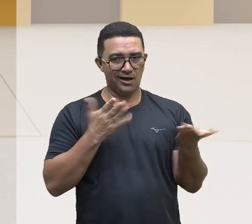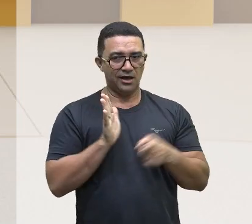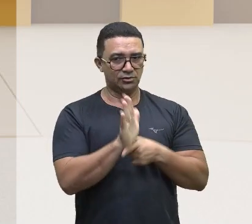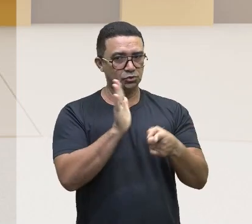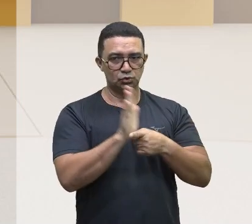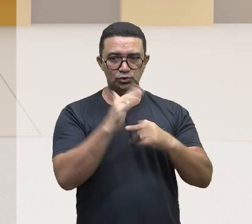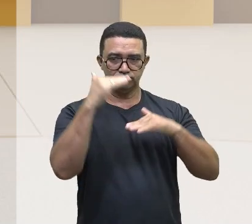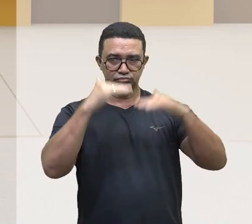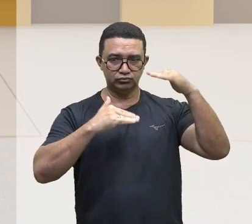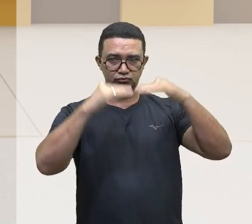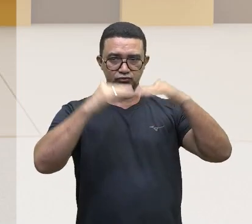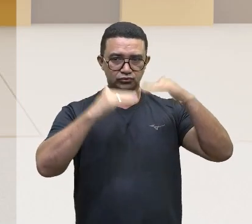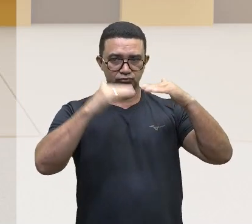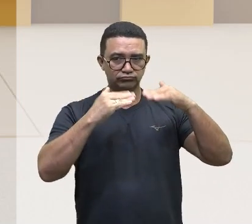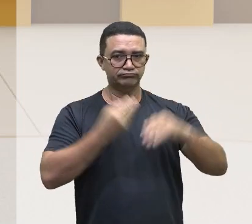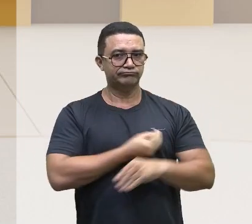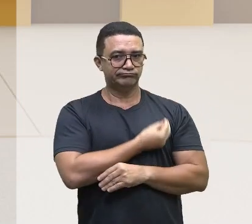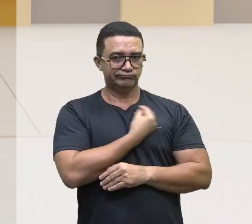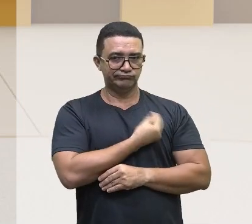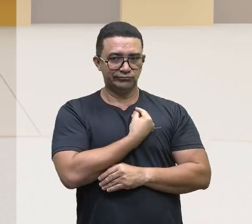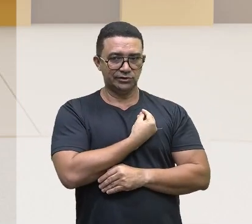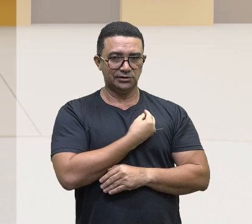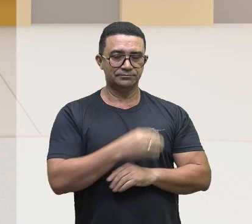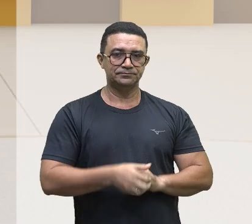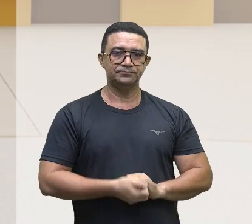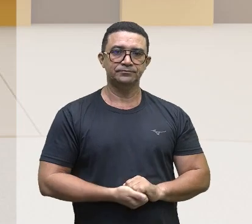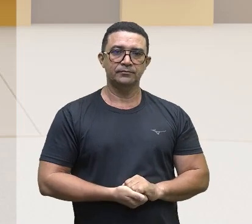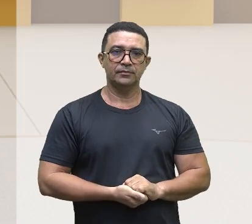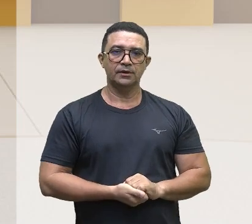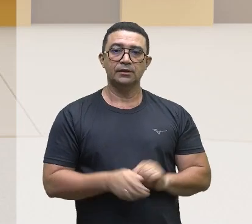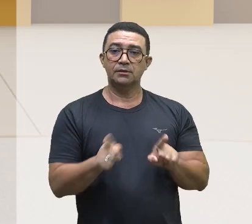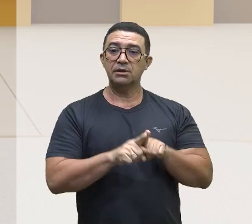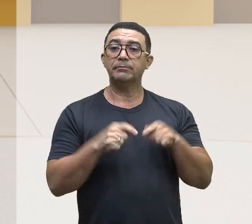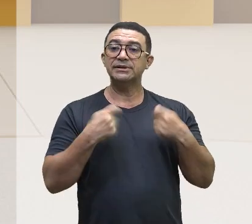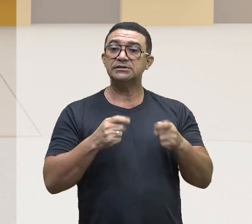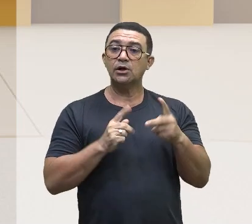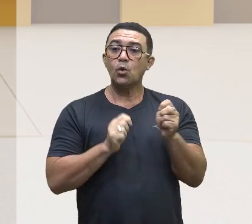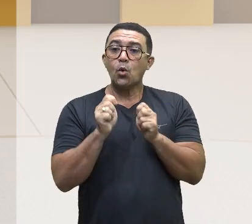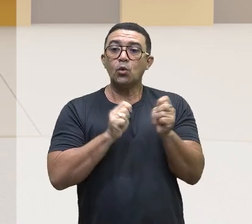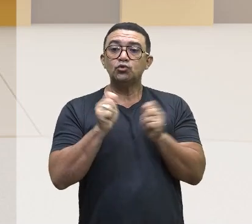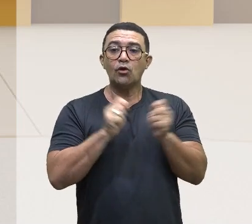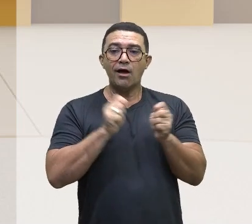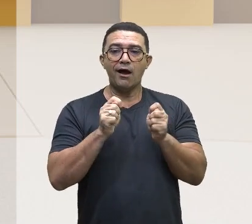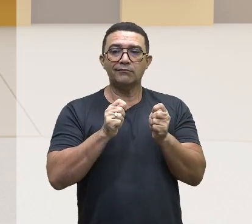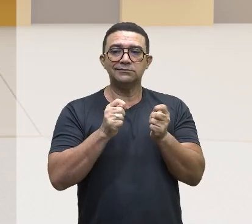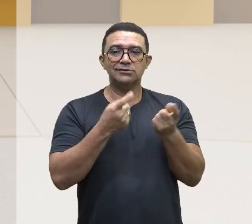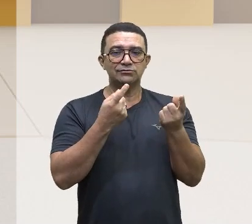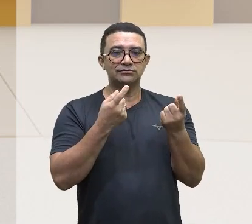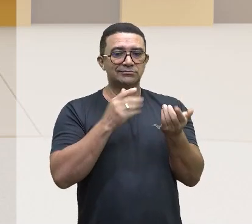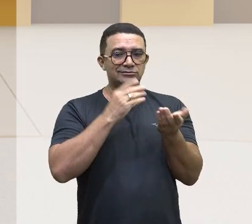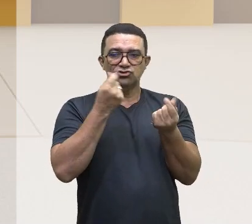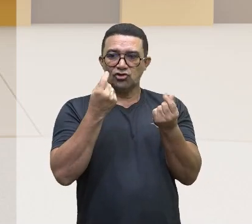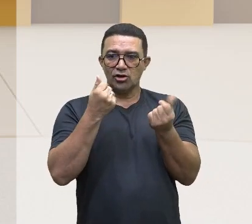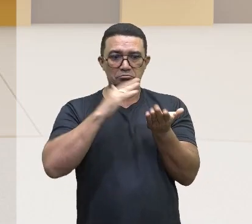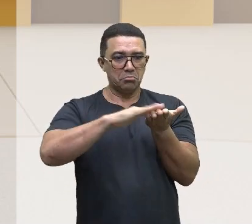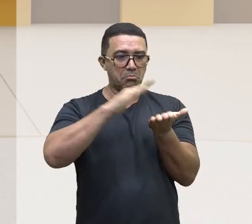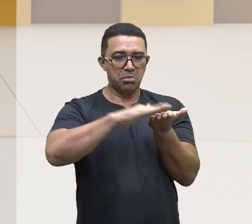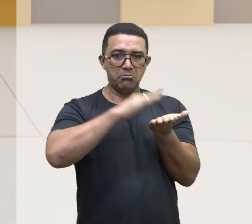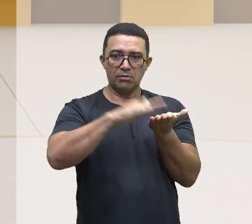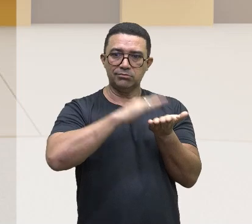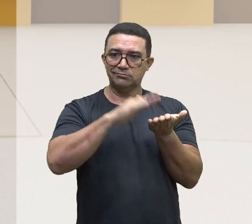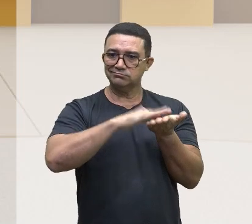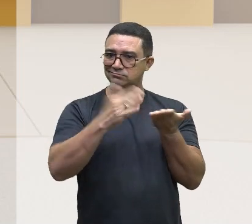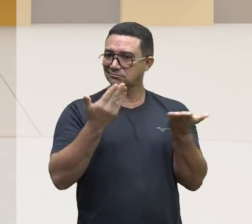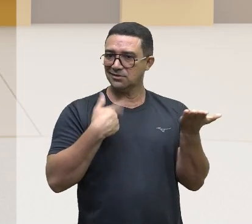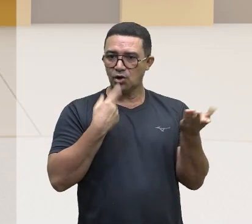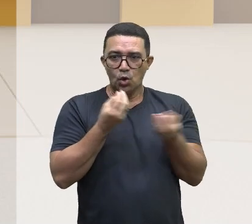equilibrar essa vida financeira. O que mais que a gente tem? Controle dos gastos. Então, se essas duas atitudes acontecem, fica